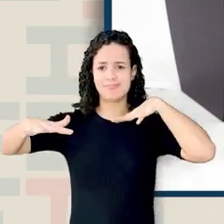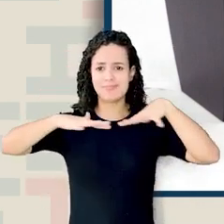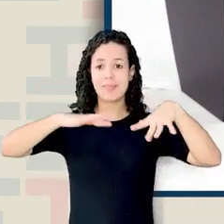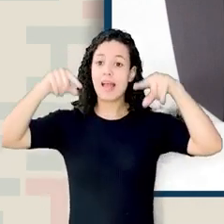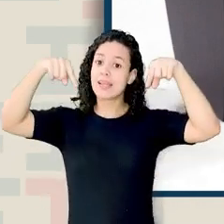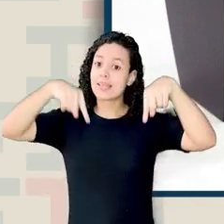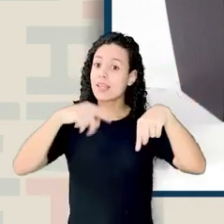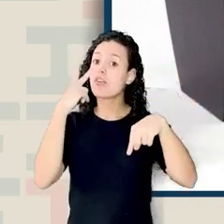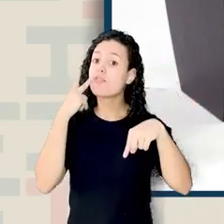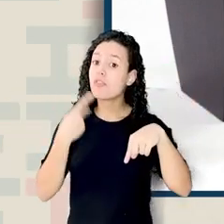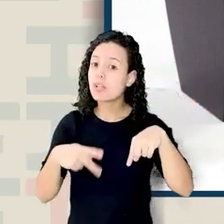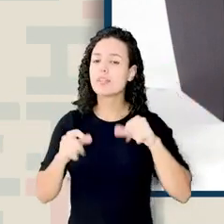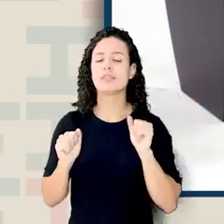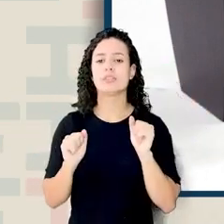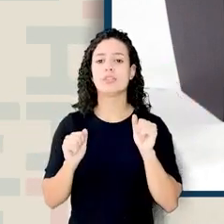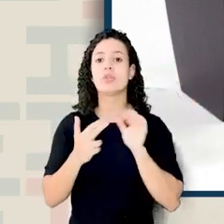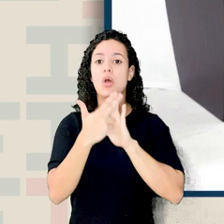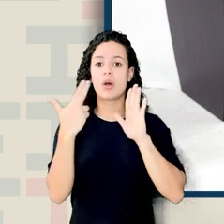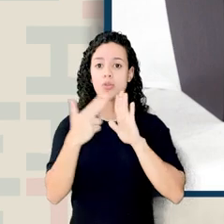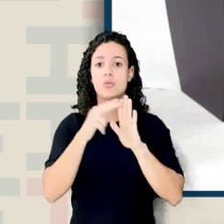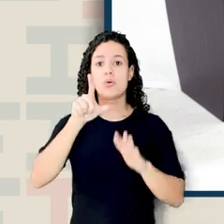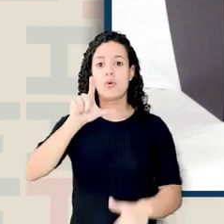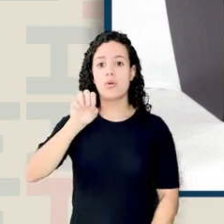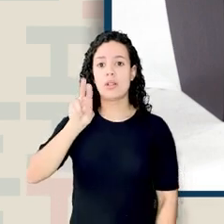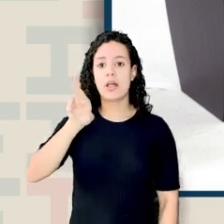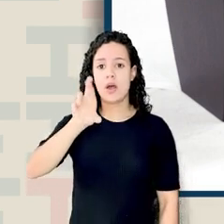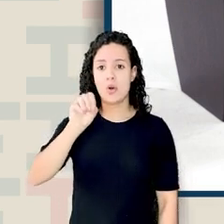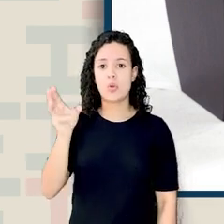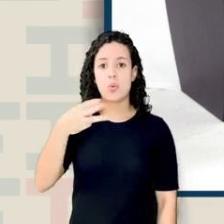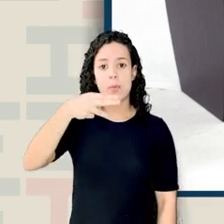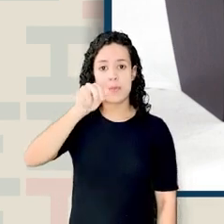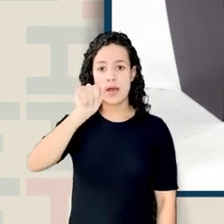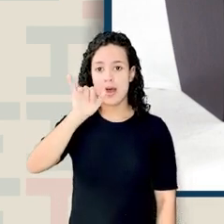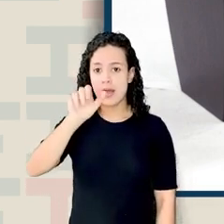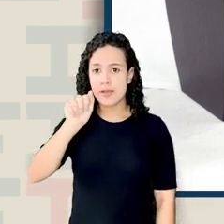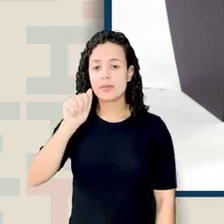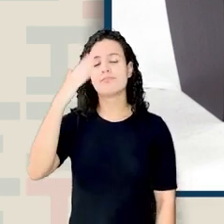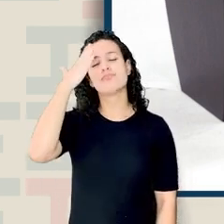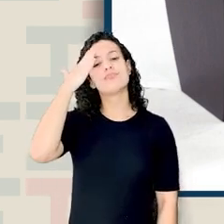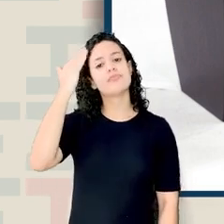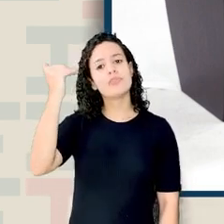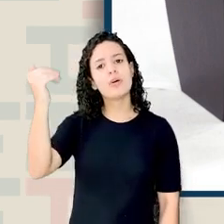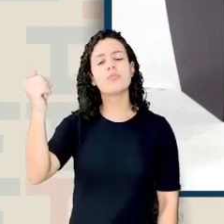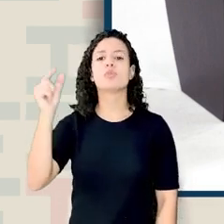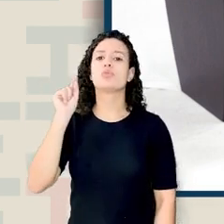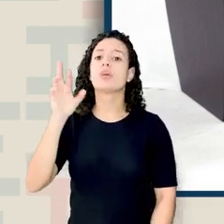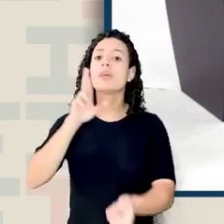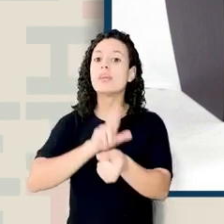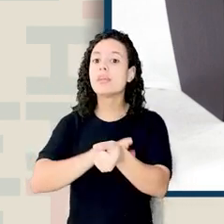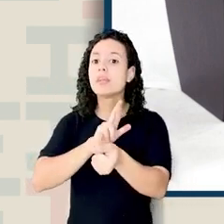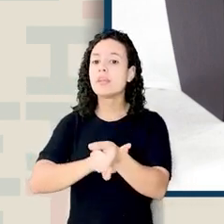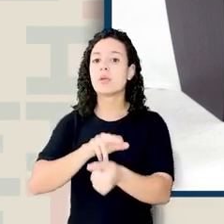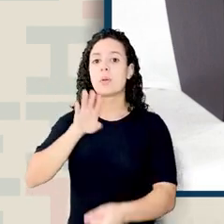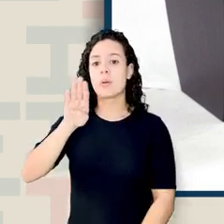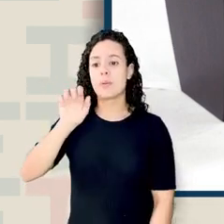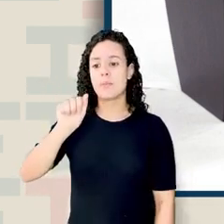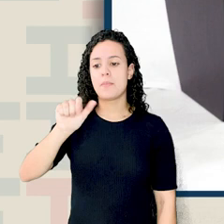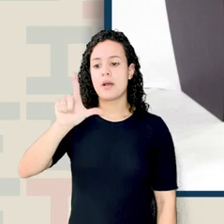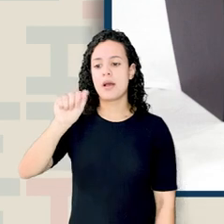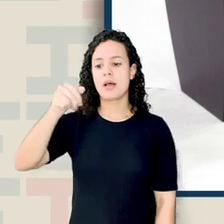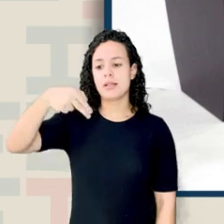Fortaleza, através do compositor Lauro Maia, ficou muito famoso e conhecido um ritmo chamado